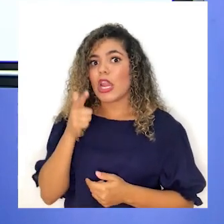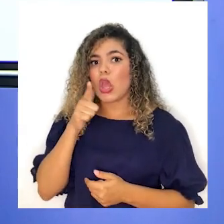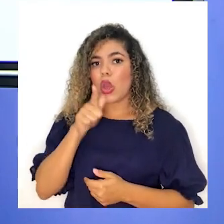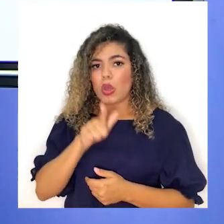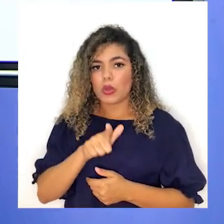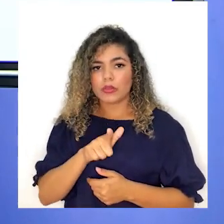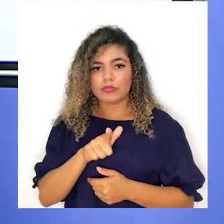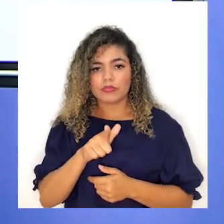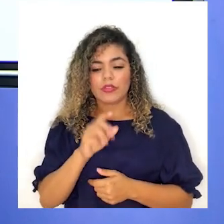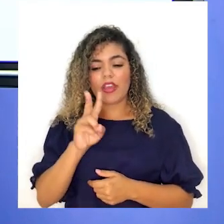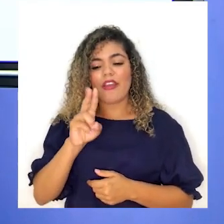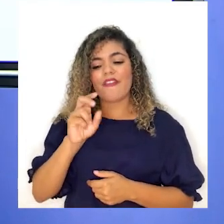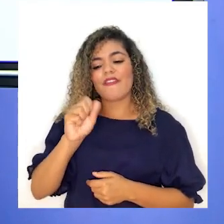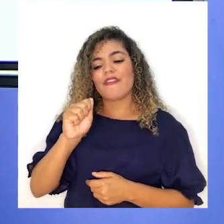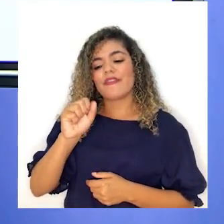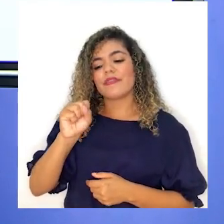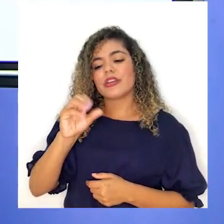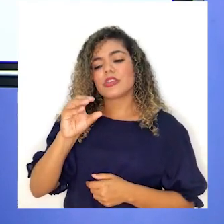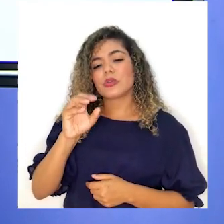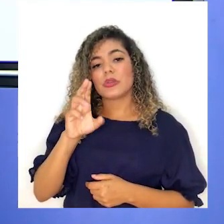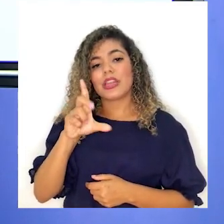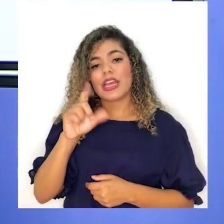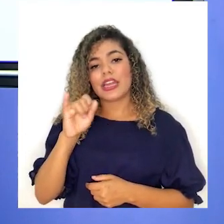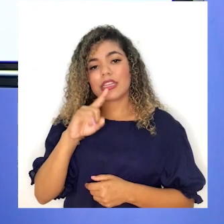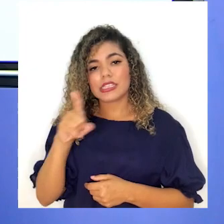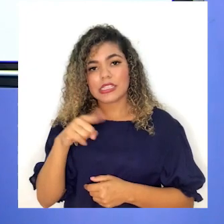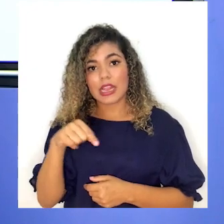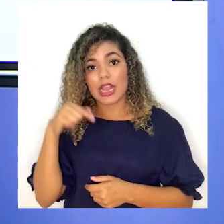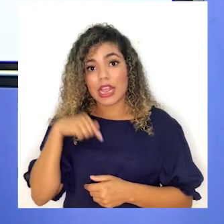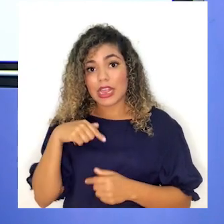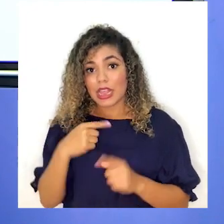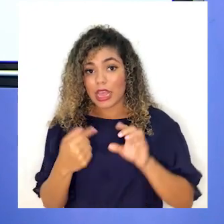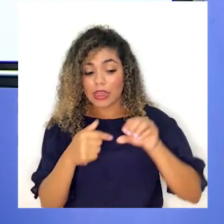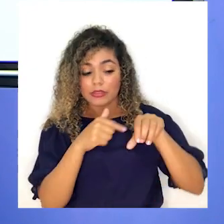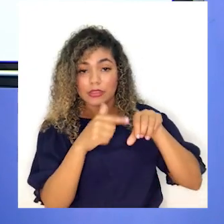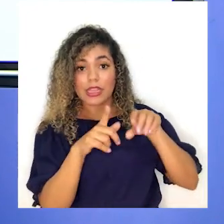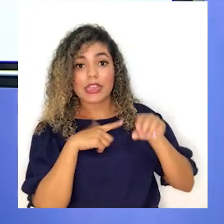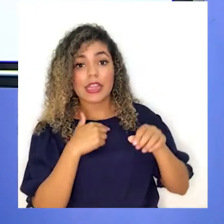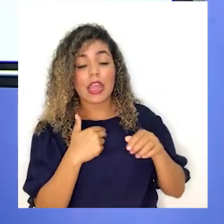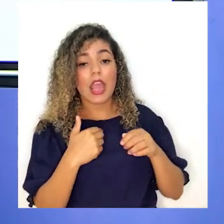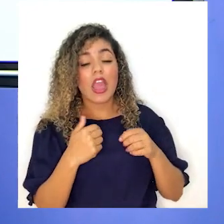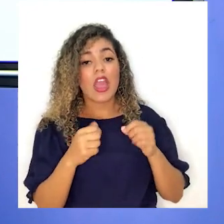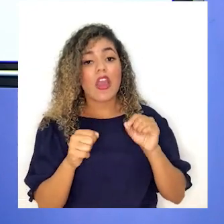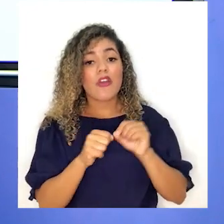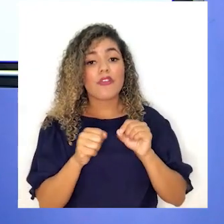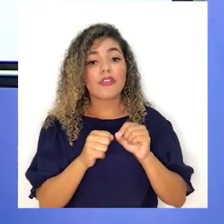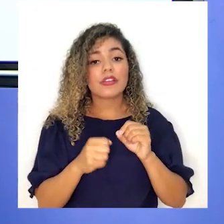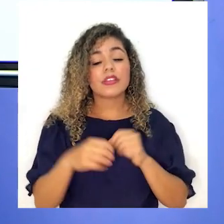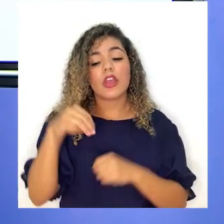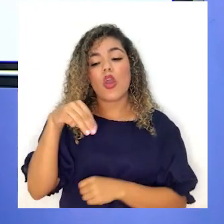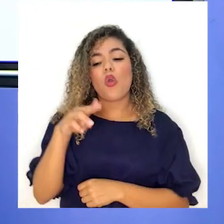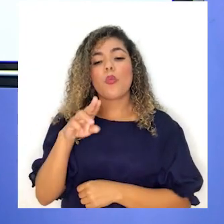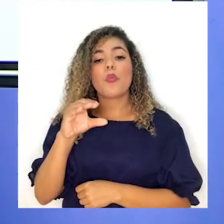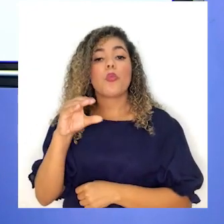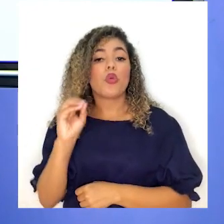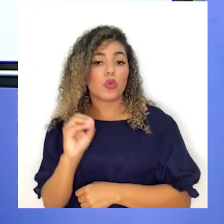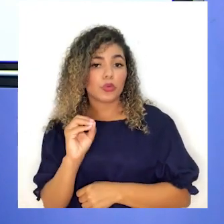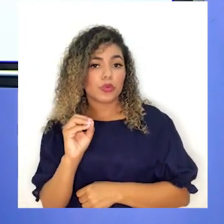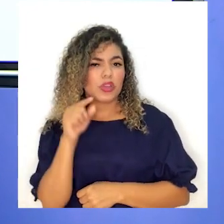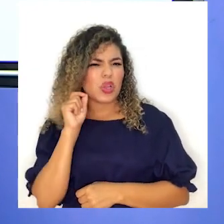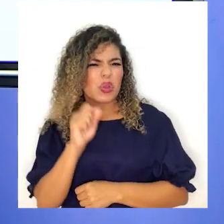altamente vascularizado. Nessa mucosa, nós temos a produção de muco,